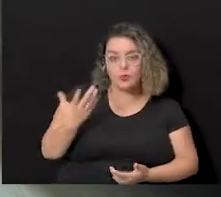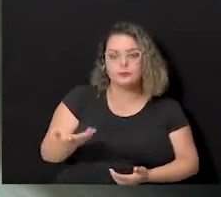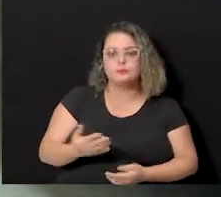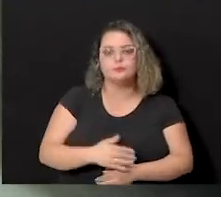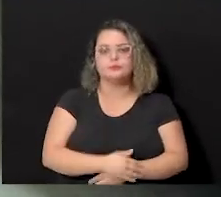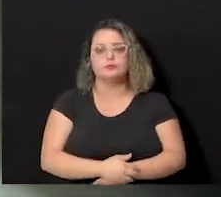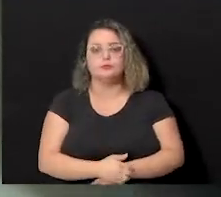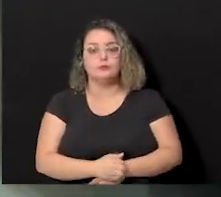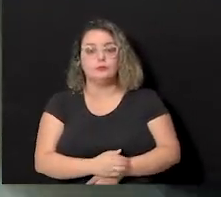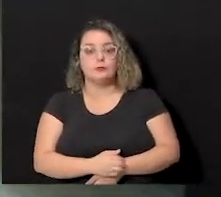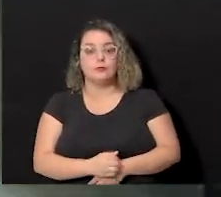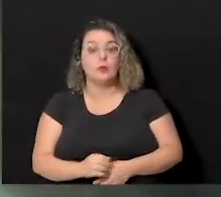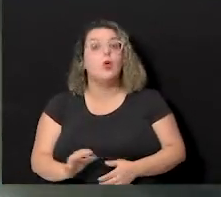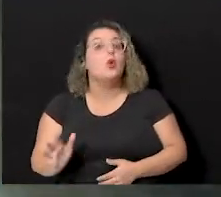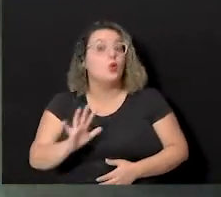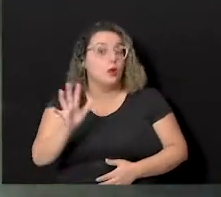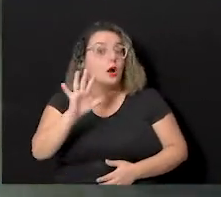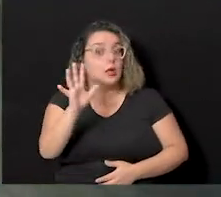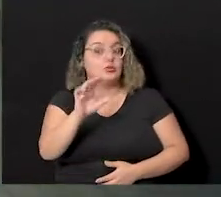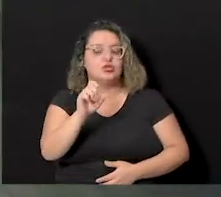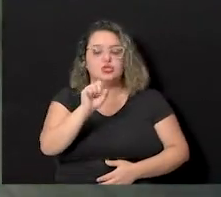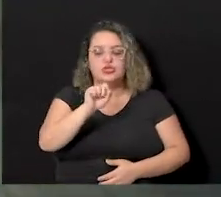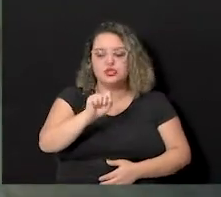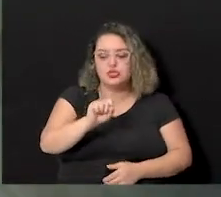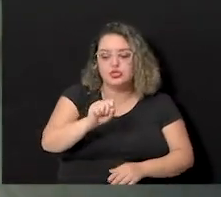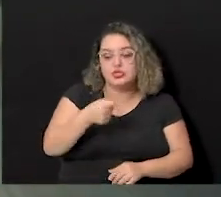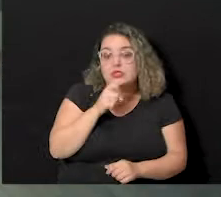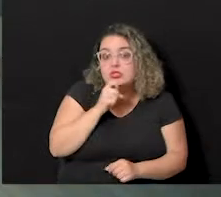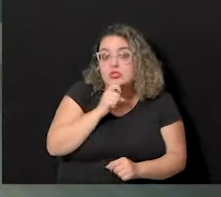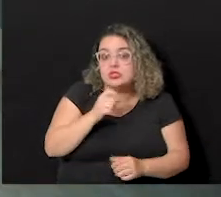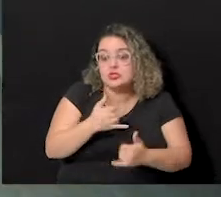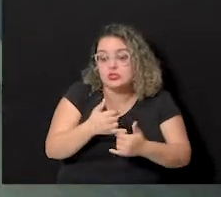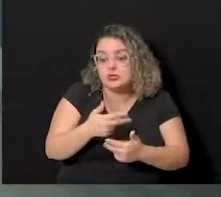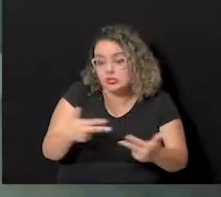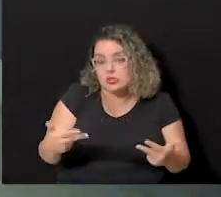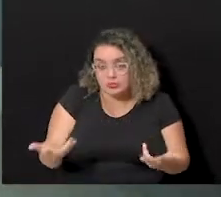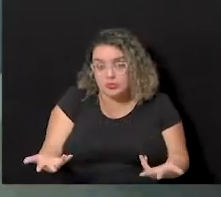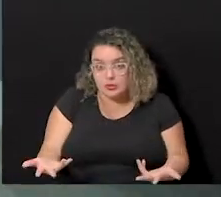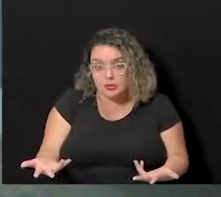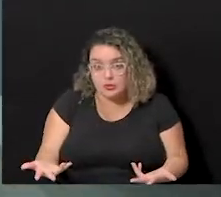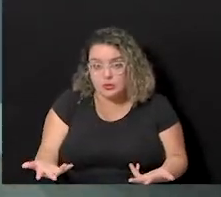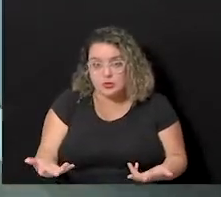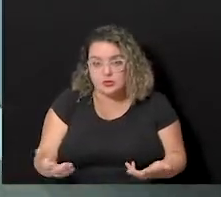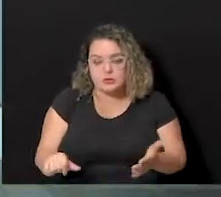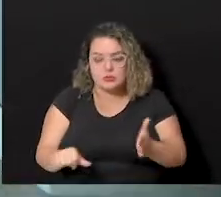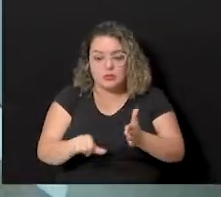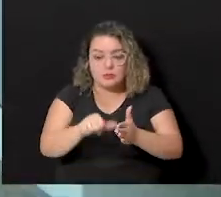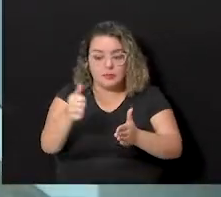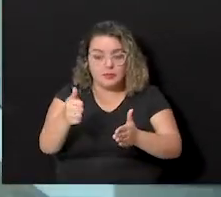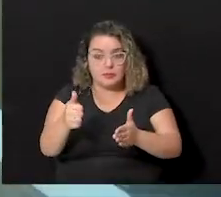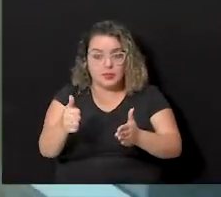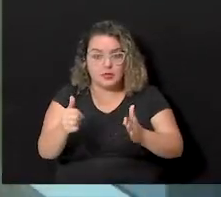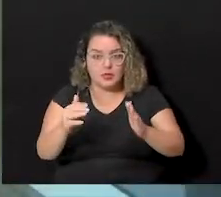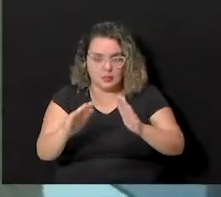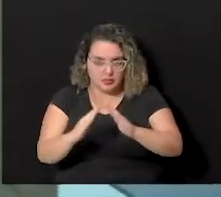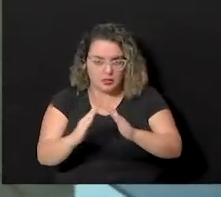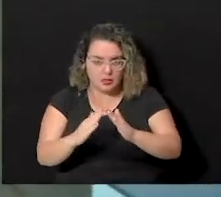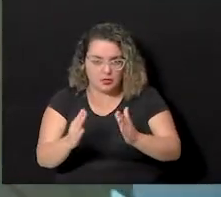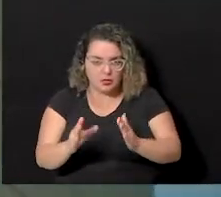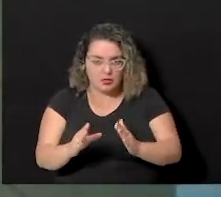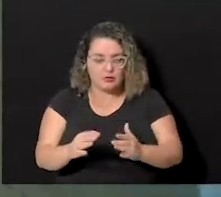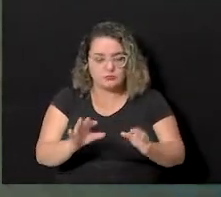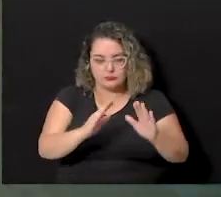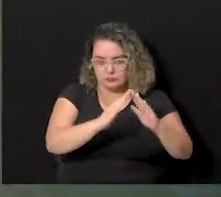sobre o custo de eletrodomésticos e eletrônicos, imóveis. Se é a sua primeira residência fora da casa dos seus